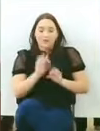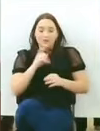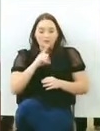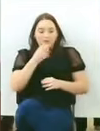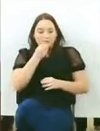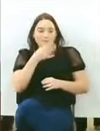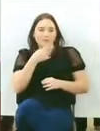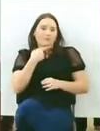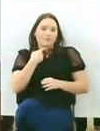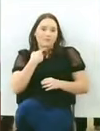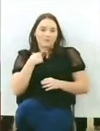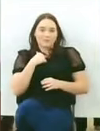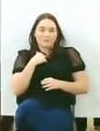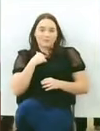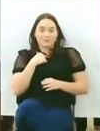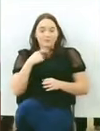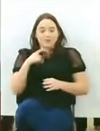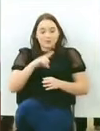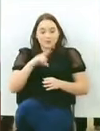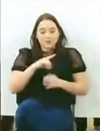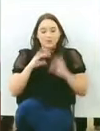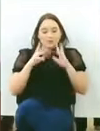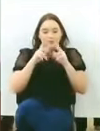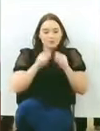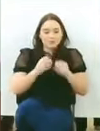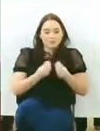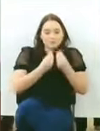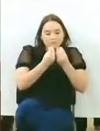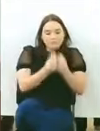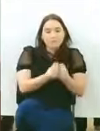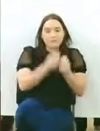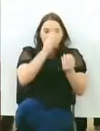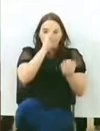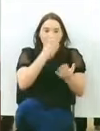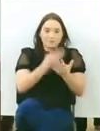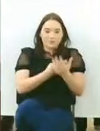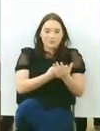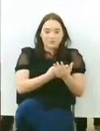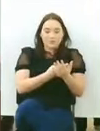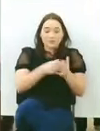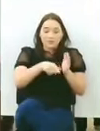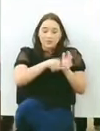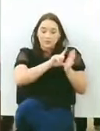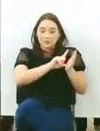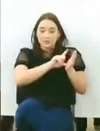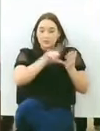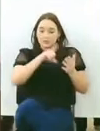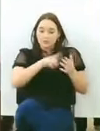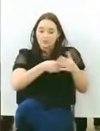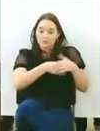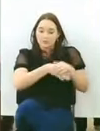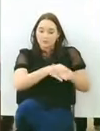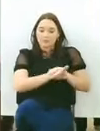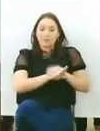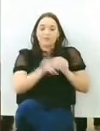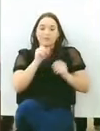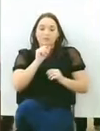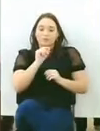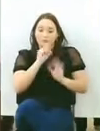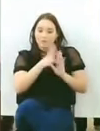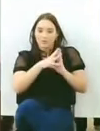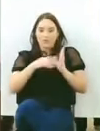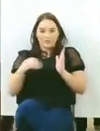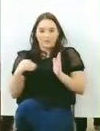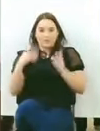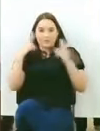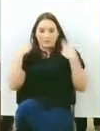vontade, nem como dominadores dos que vos foram confiados, antes tornando-vos modelos